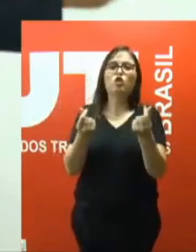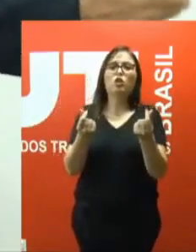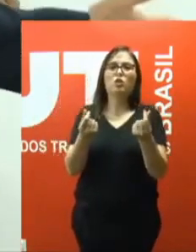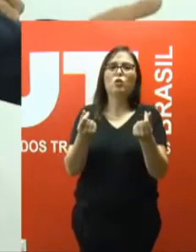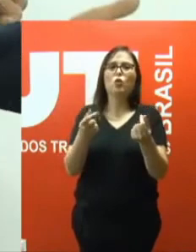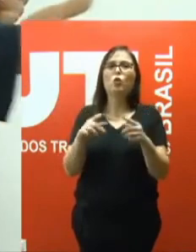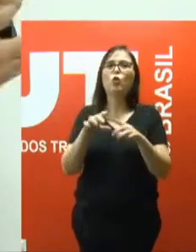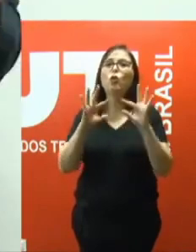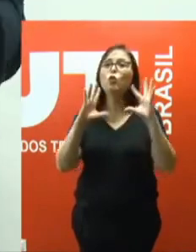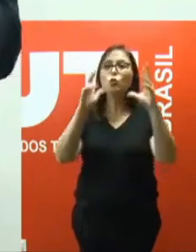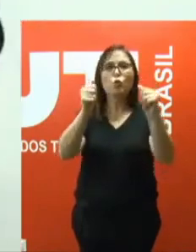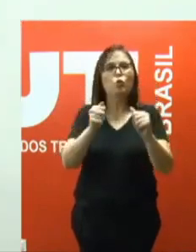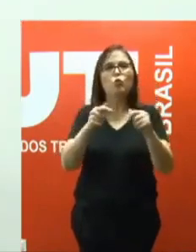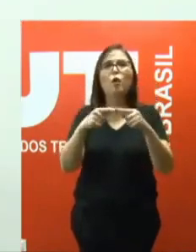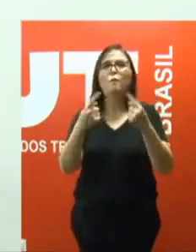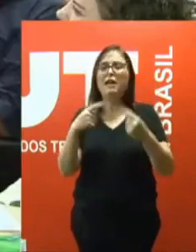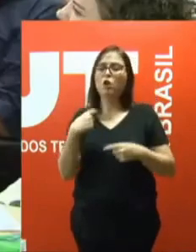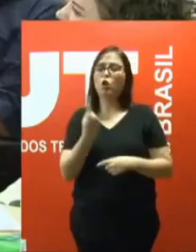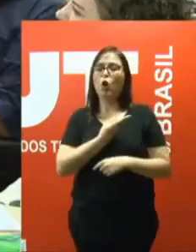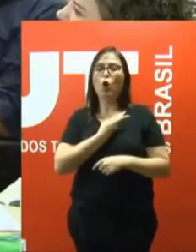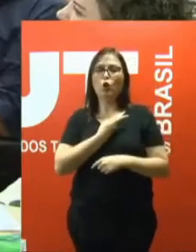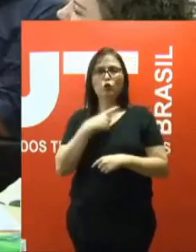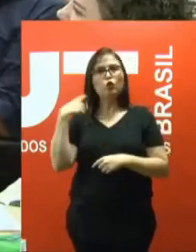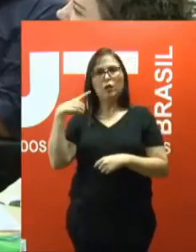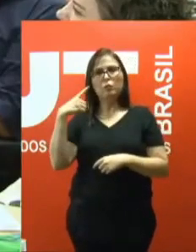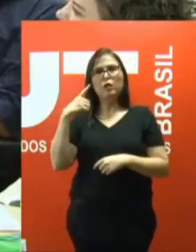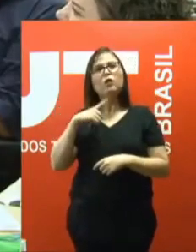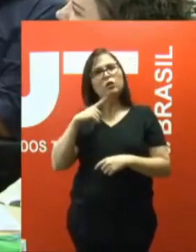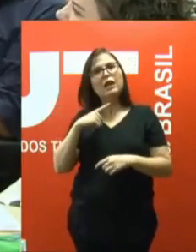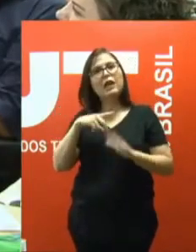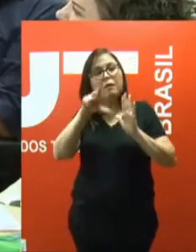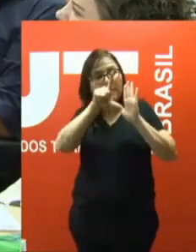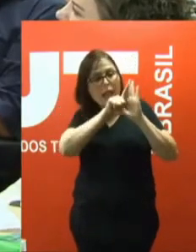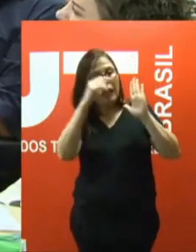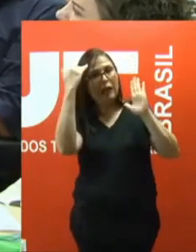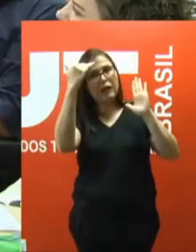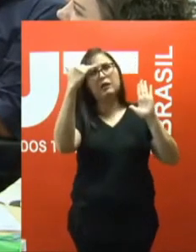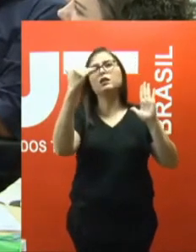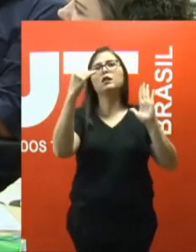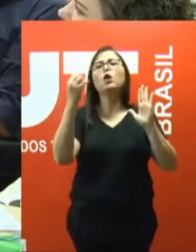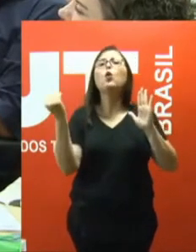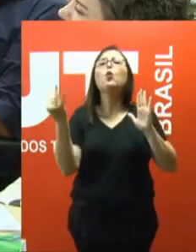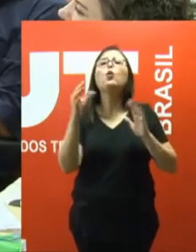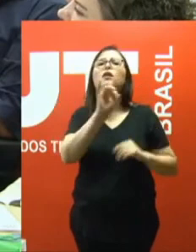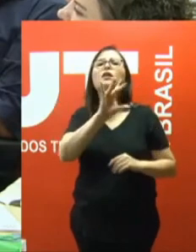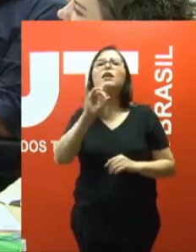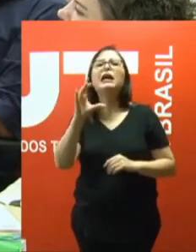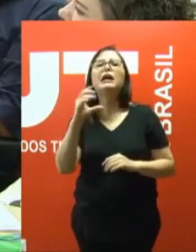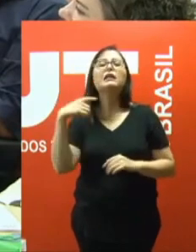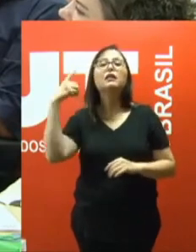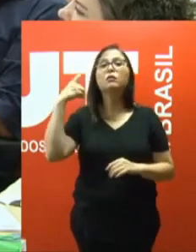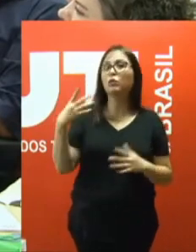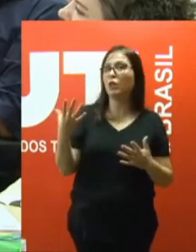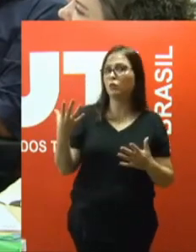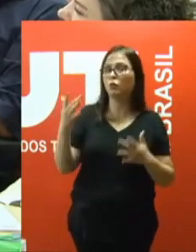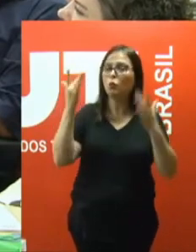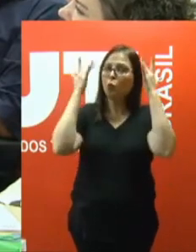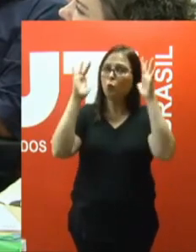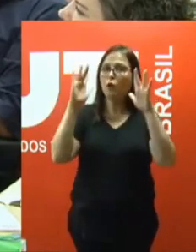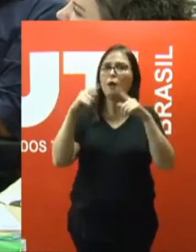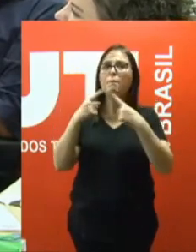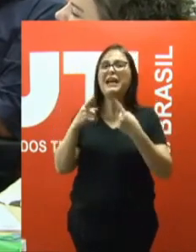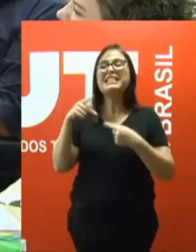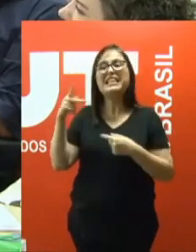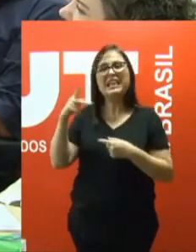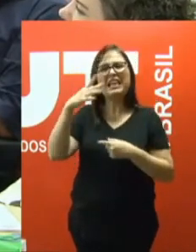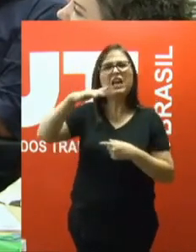emendas normais do orçamento normal. Eu não sei quanto que é para cada deputado. Mas no caso deles, eles têm o